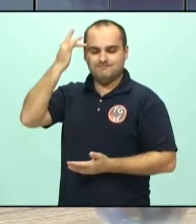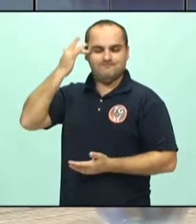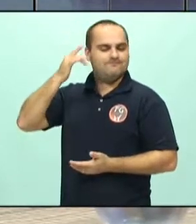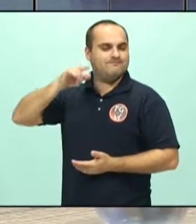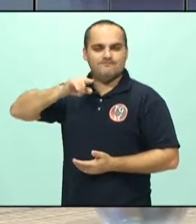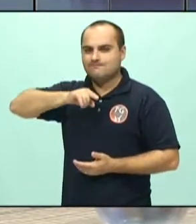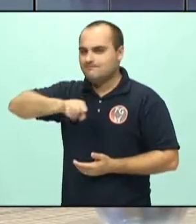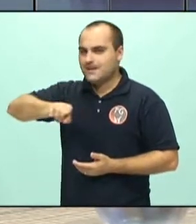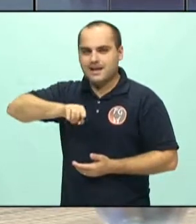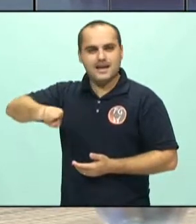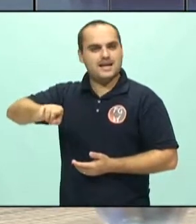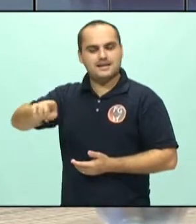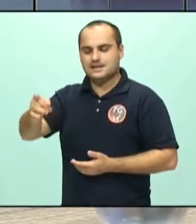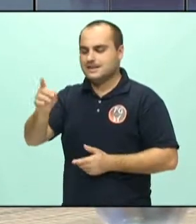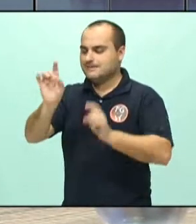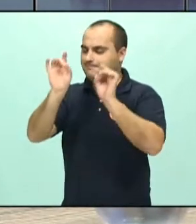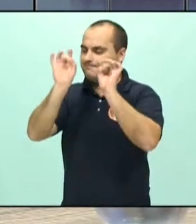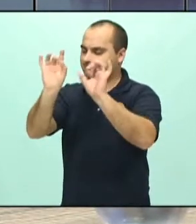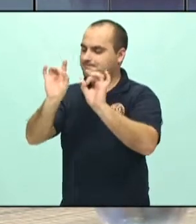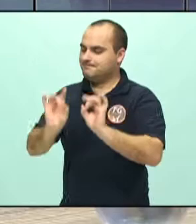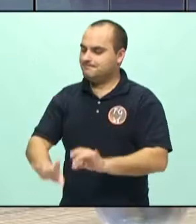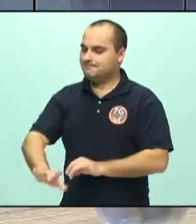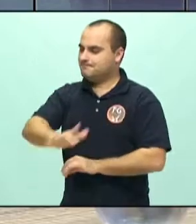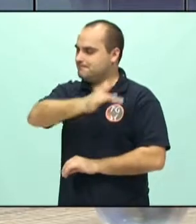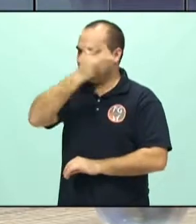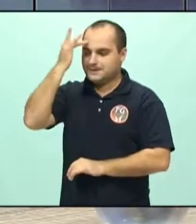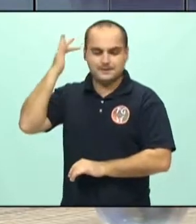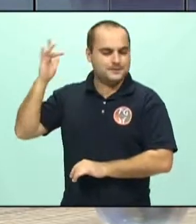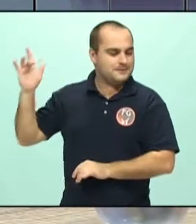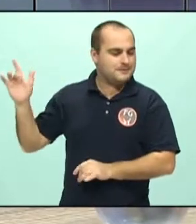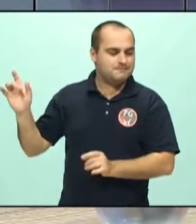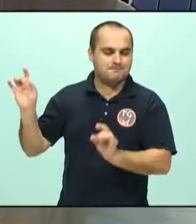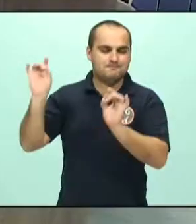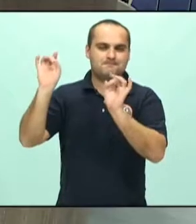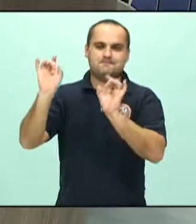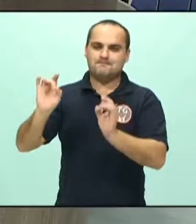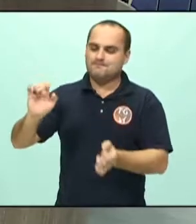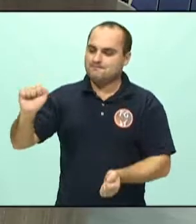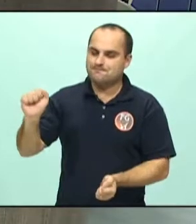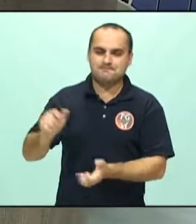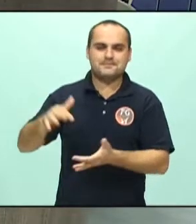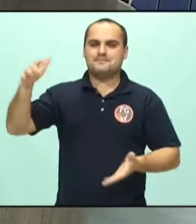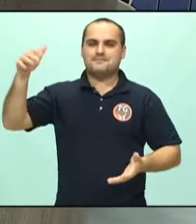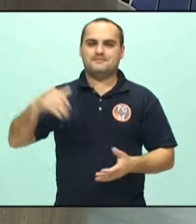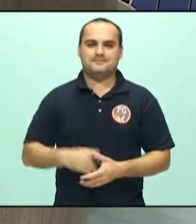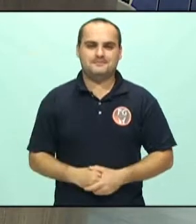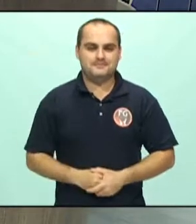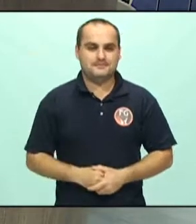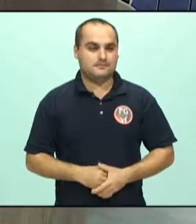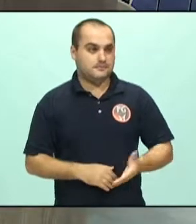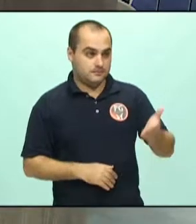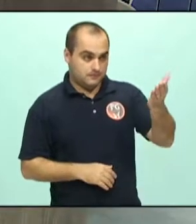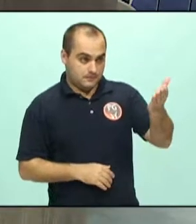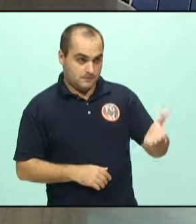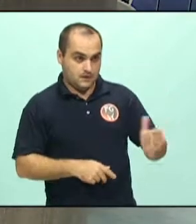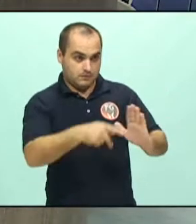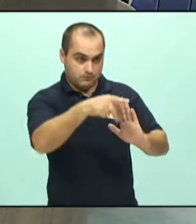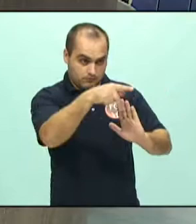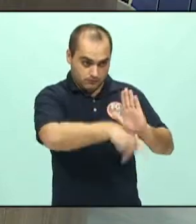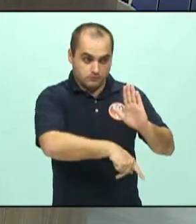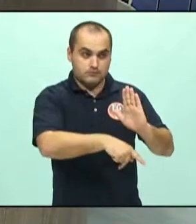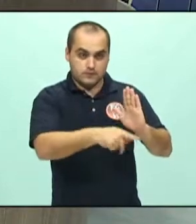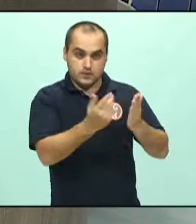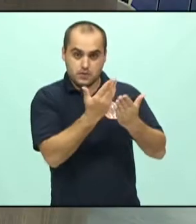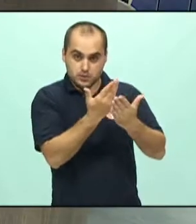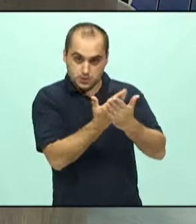fez grande nome, assim, ele é uma pessoa, assim, pra mim, extraordinária, assim. E vocês, durante o projeto, estudam também um pouco da vida